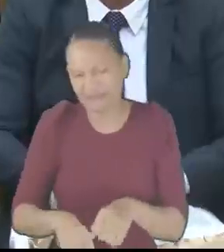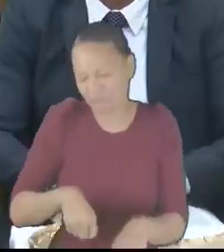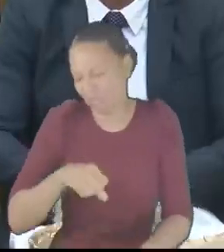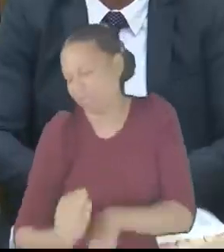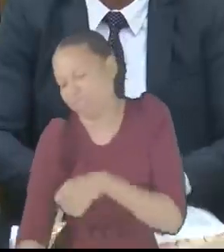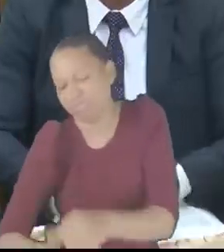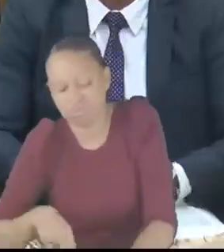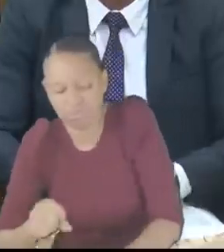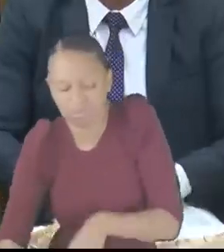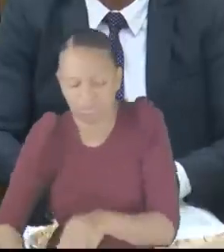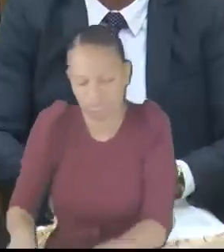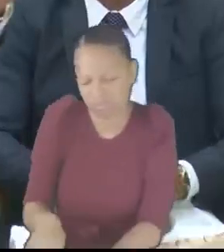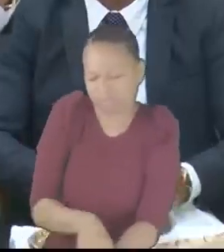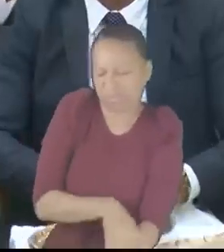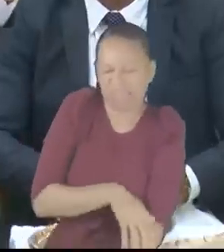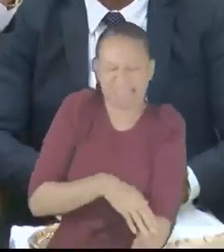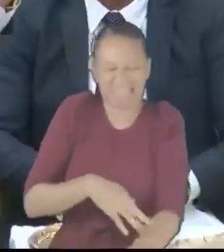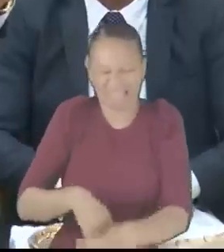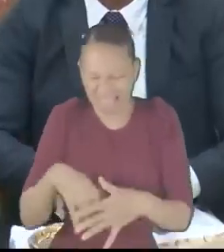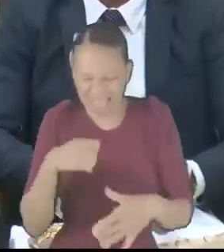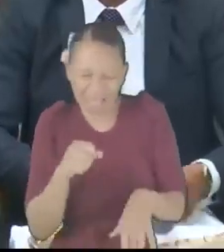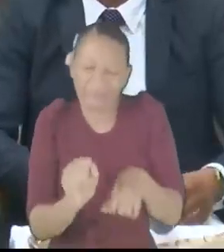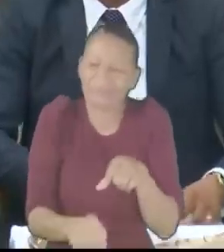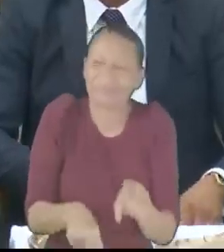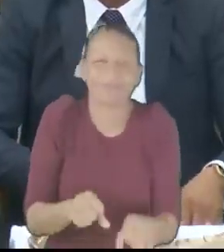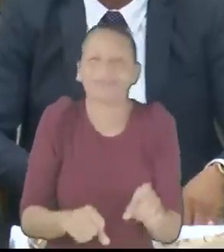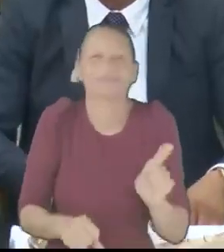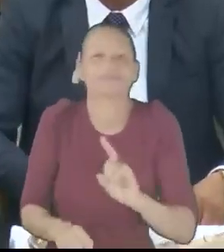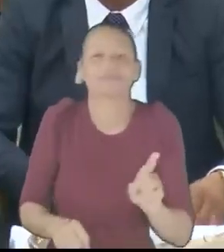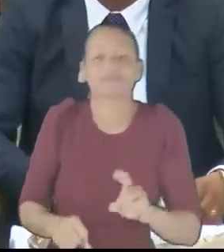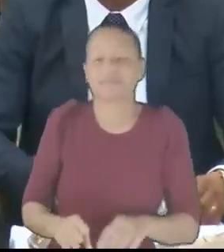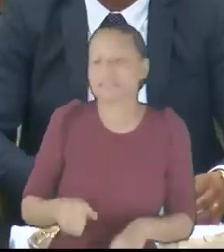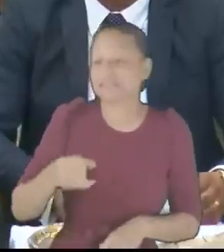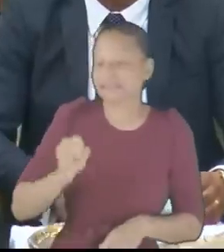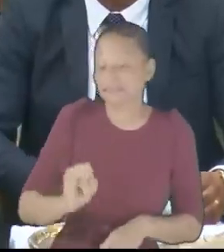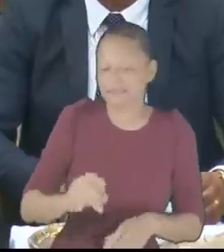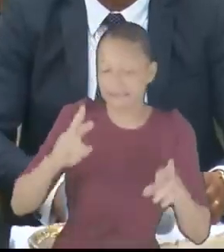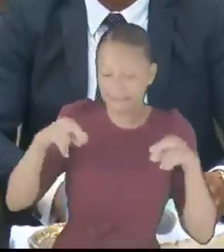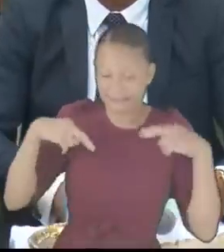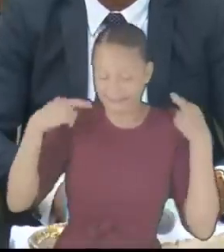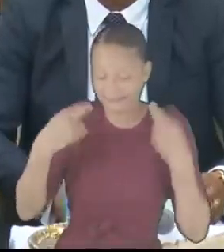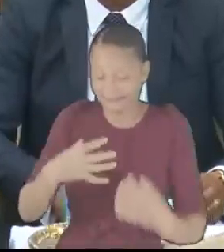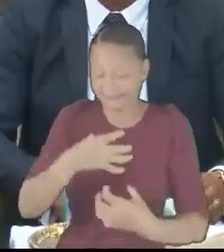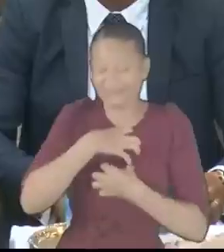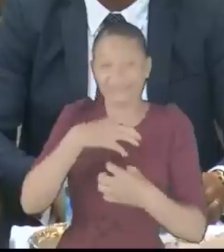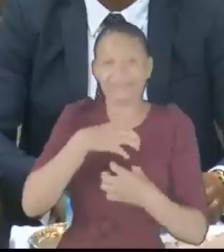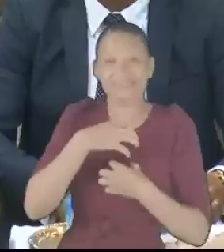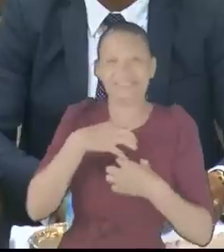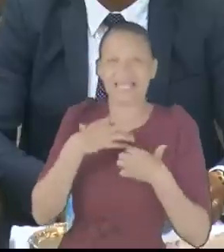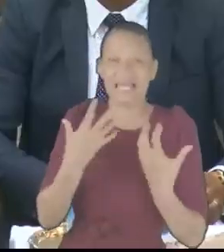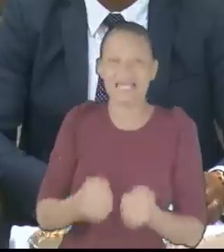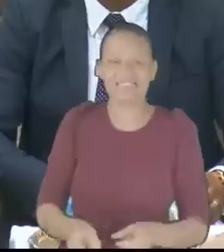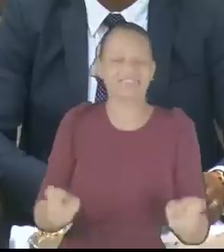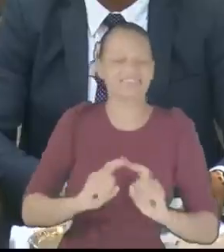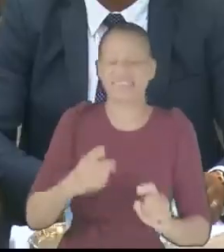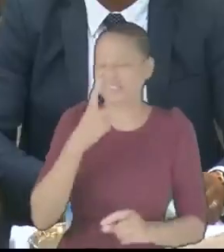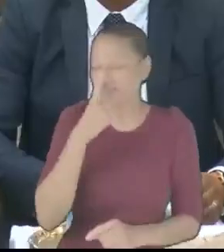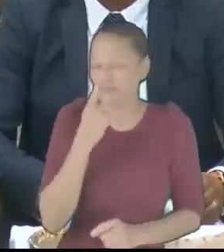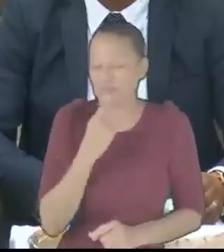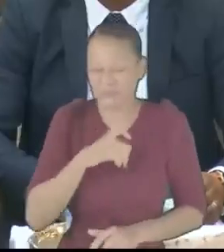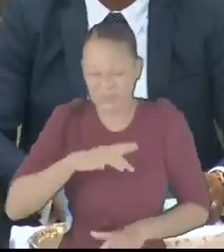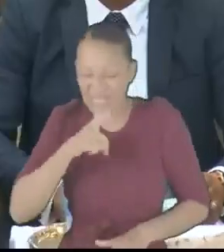espojar, ela vai se deitar e ficar lá bem tranquilona, não. Se uma ovelha, a natureza da ovelha não aceita a lama.